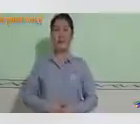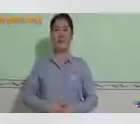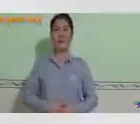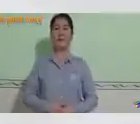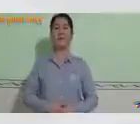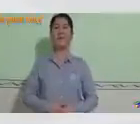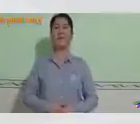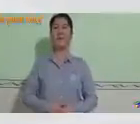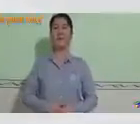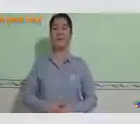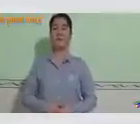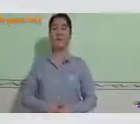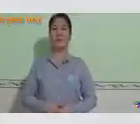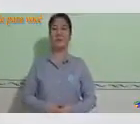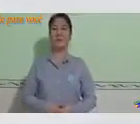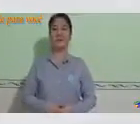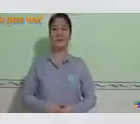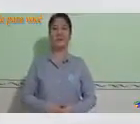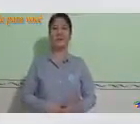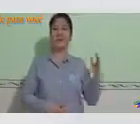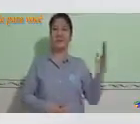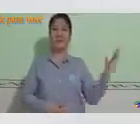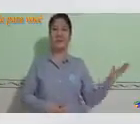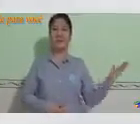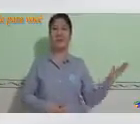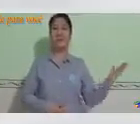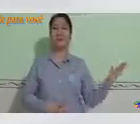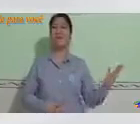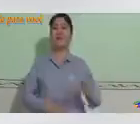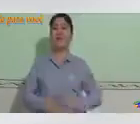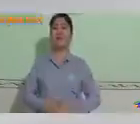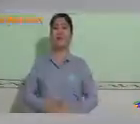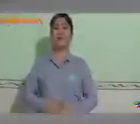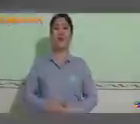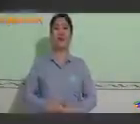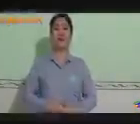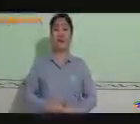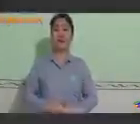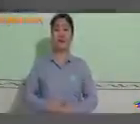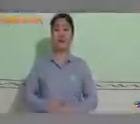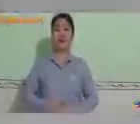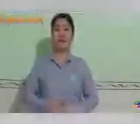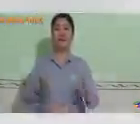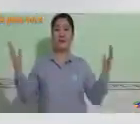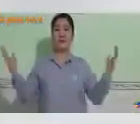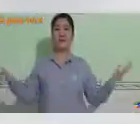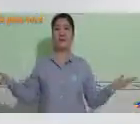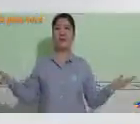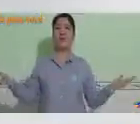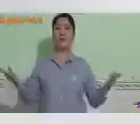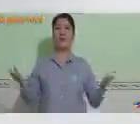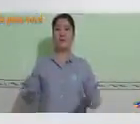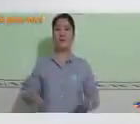Há também outras receitas com farinhas diferentes, vírgula, sendo esta a forma como se fazia pão antigamente, antes de